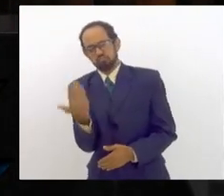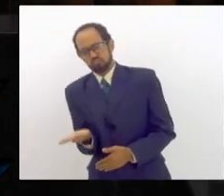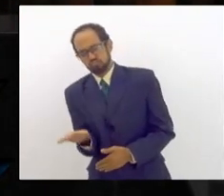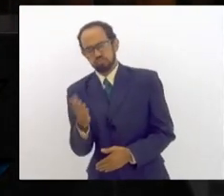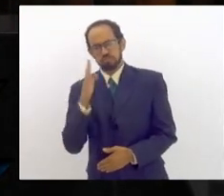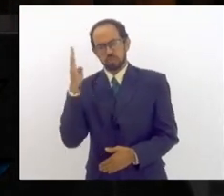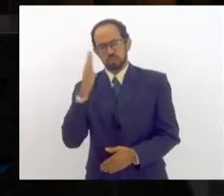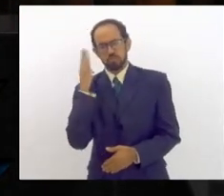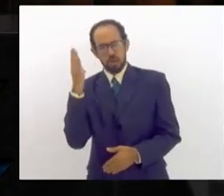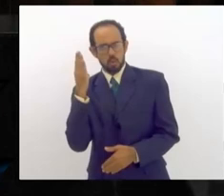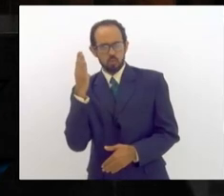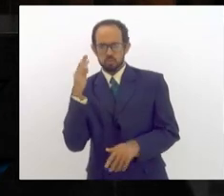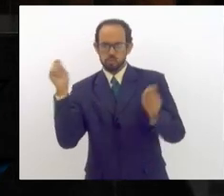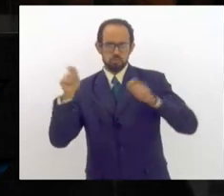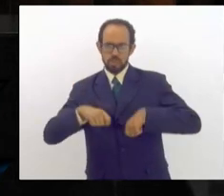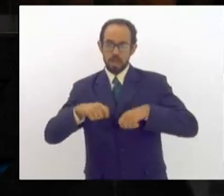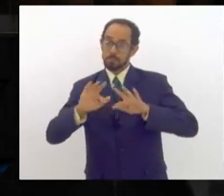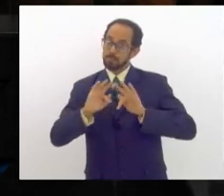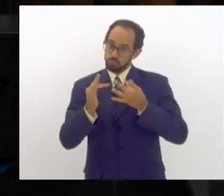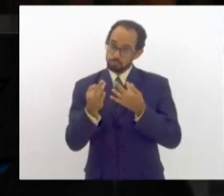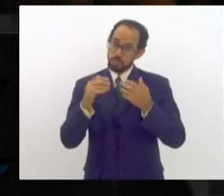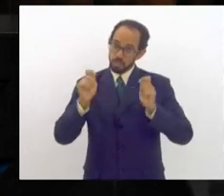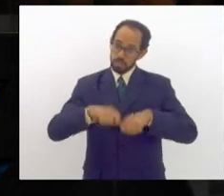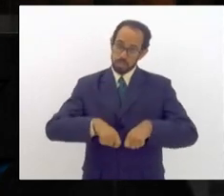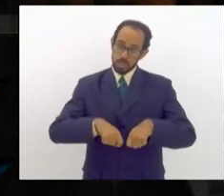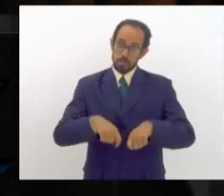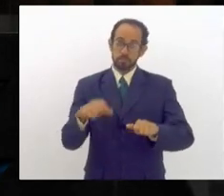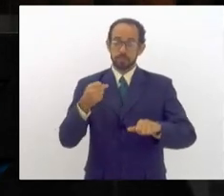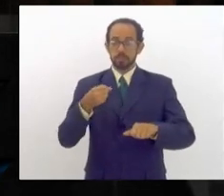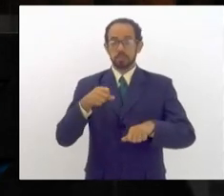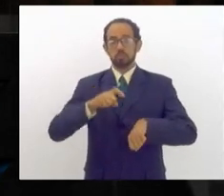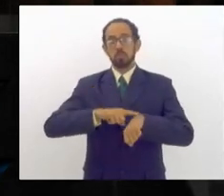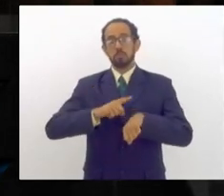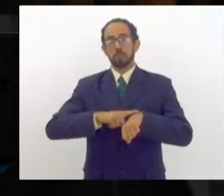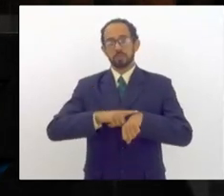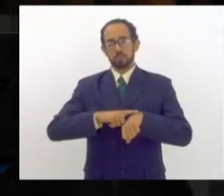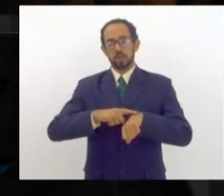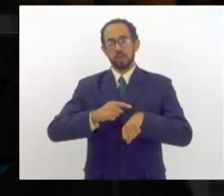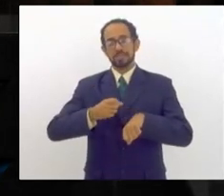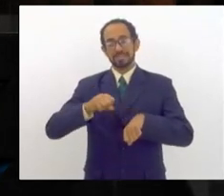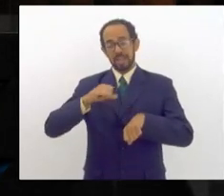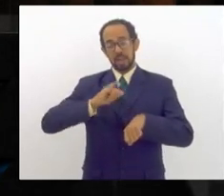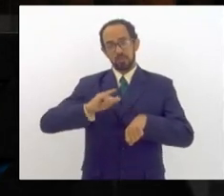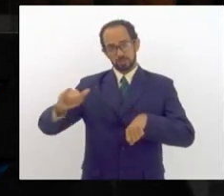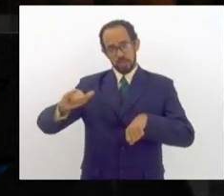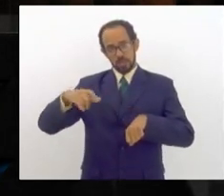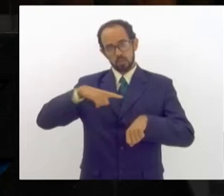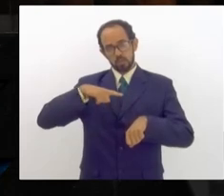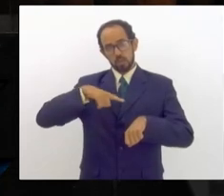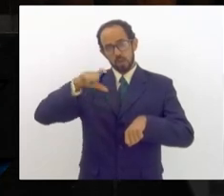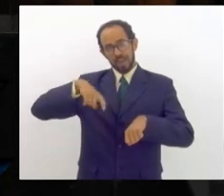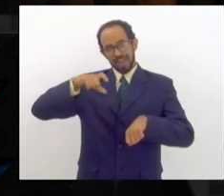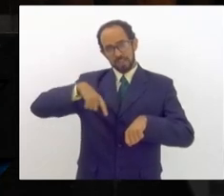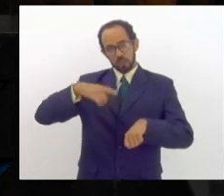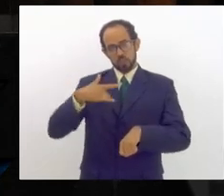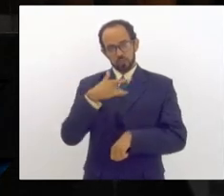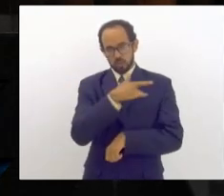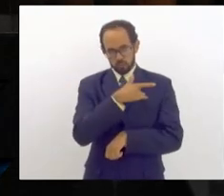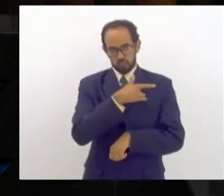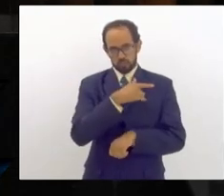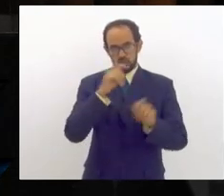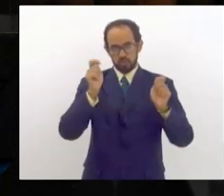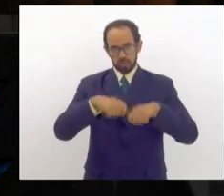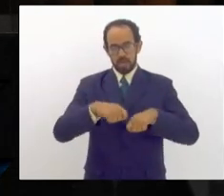no momento que essa pessoa tá na ambulância ela pode olha eu tenho um plano de saúde tal Me leva para o